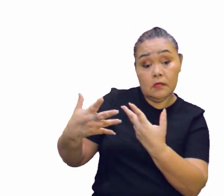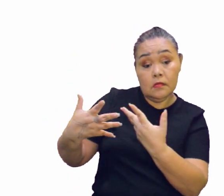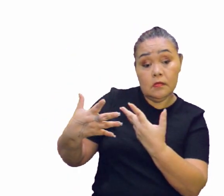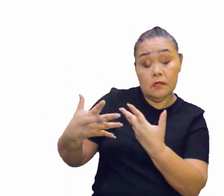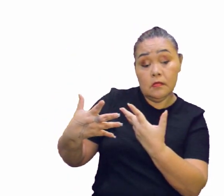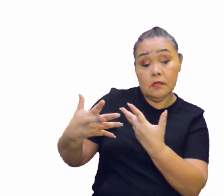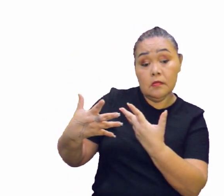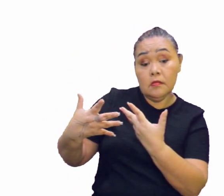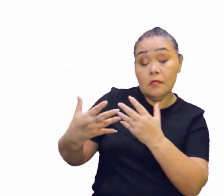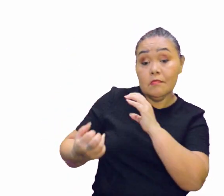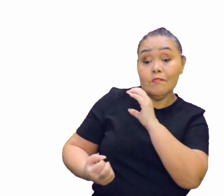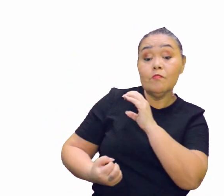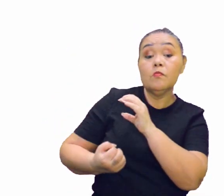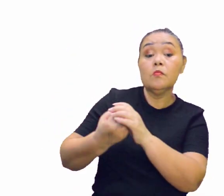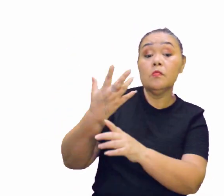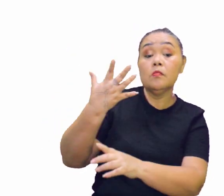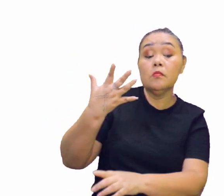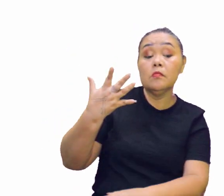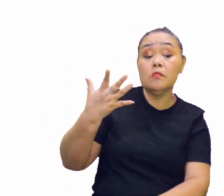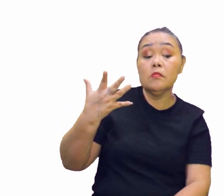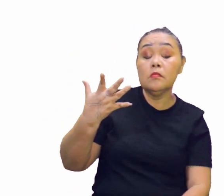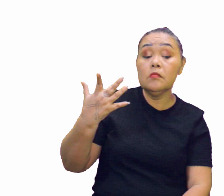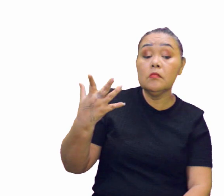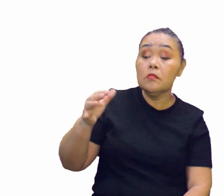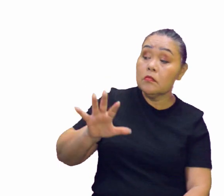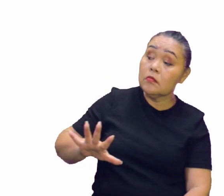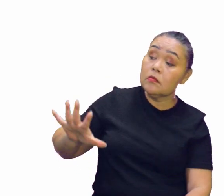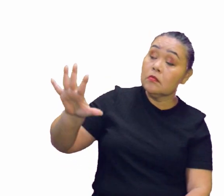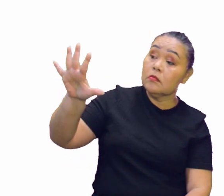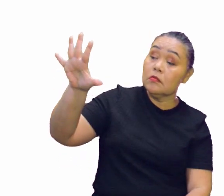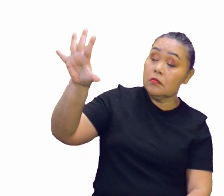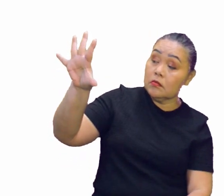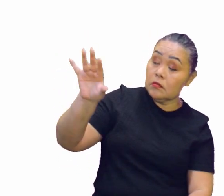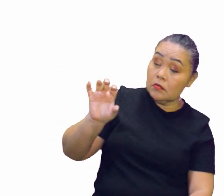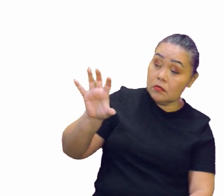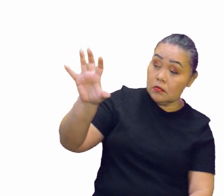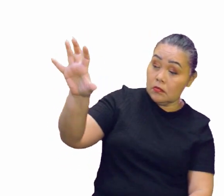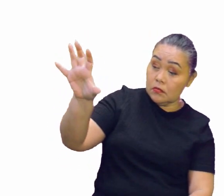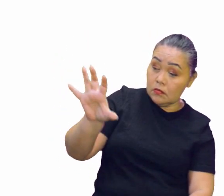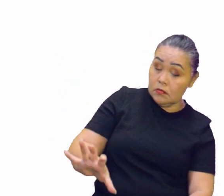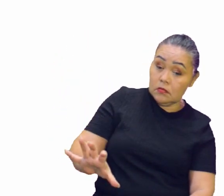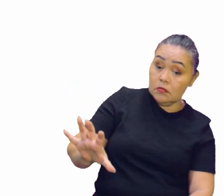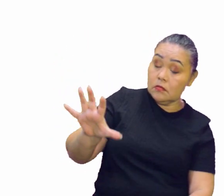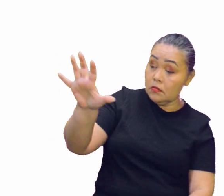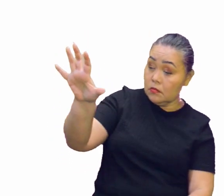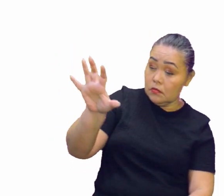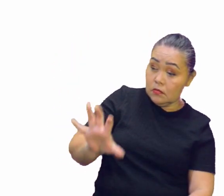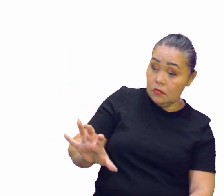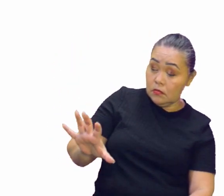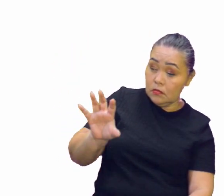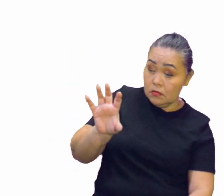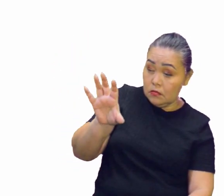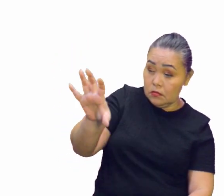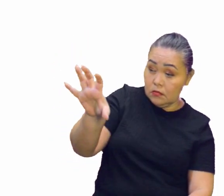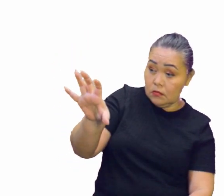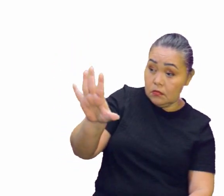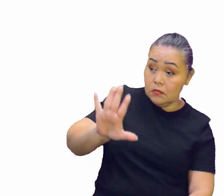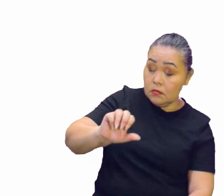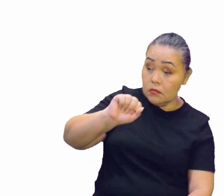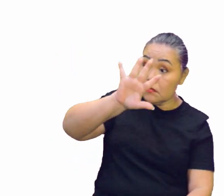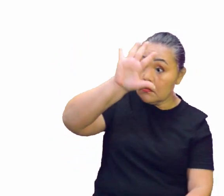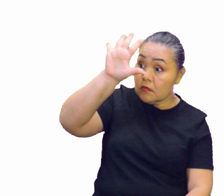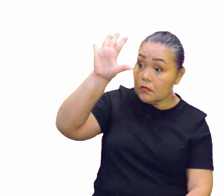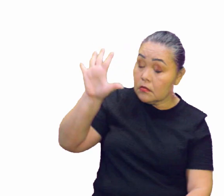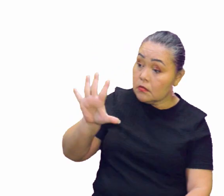isso, ele cria a região concentrada. A região concentrada